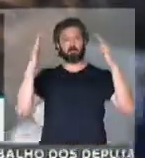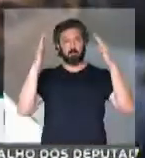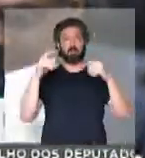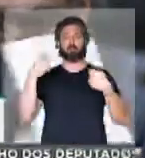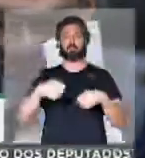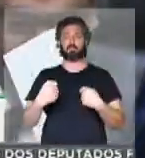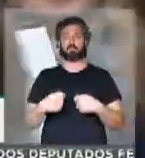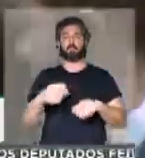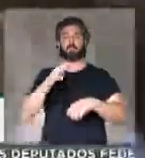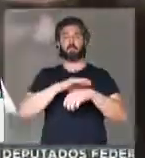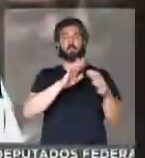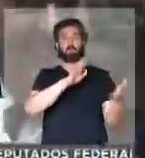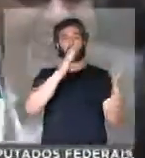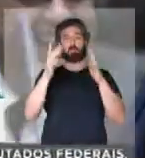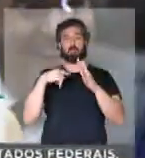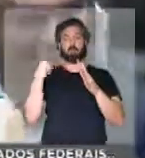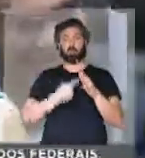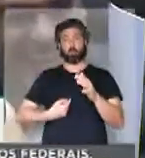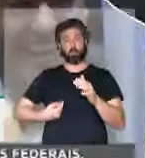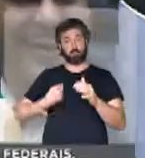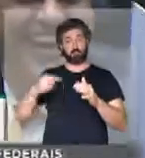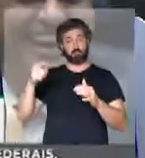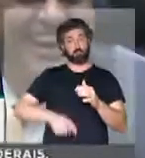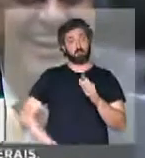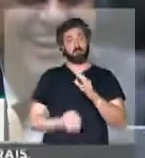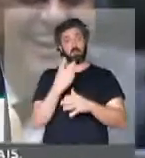louvar esse tempo que nós estamos aqui